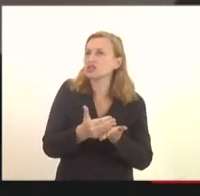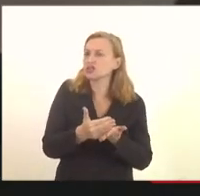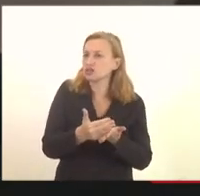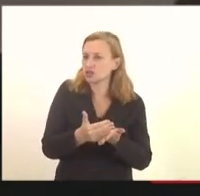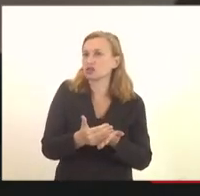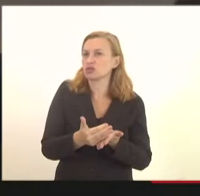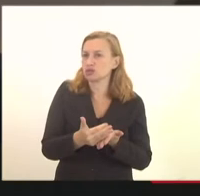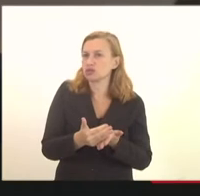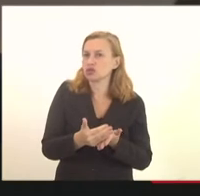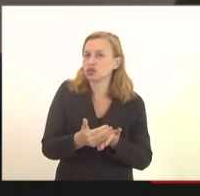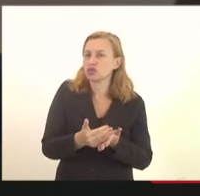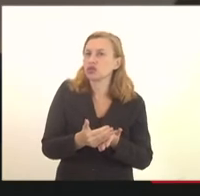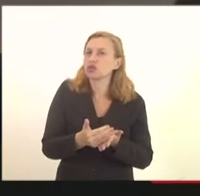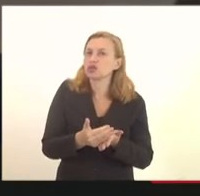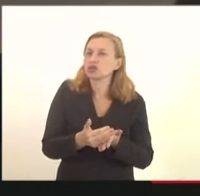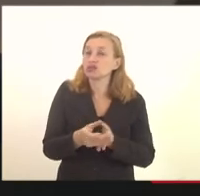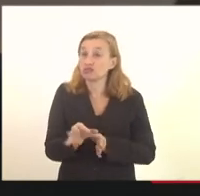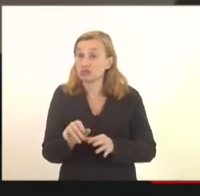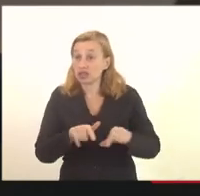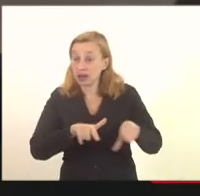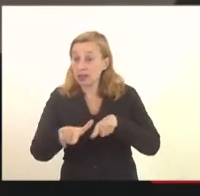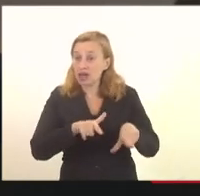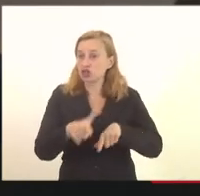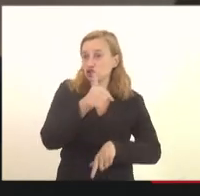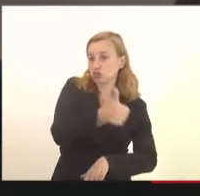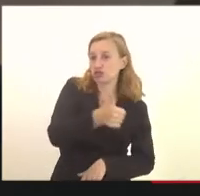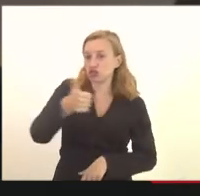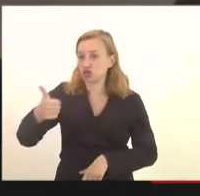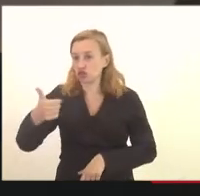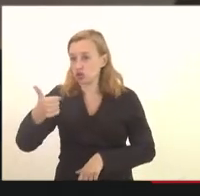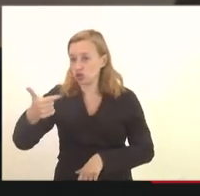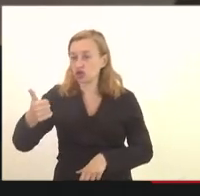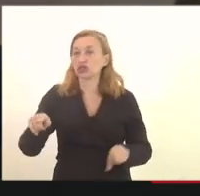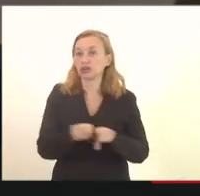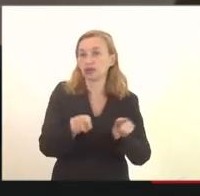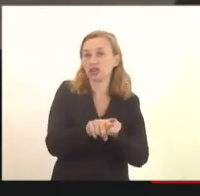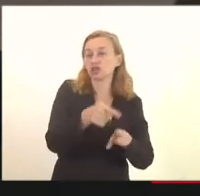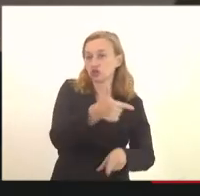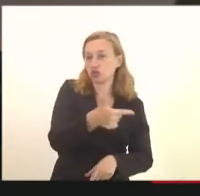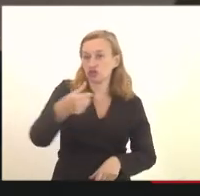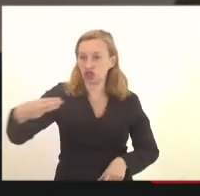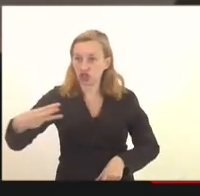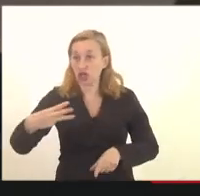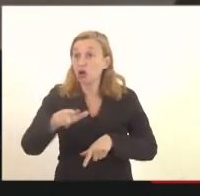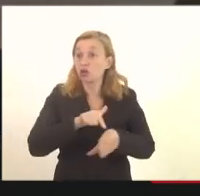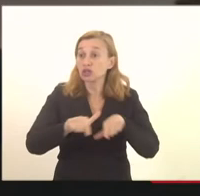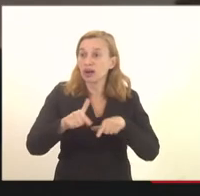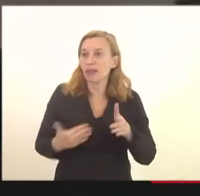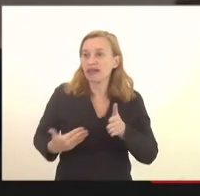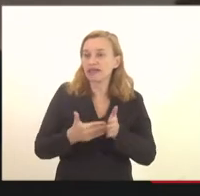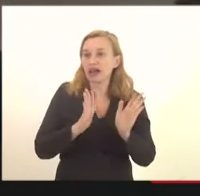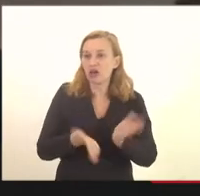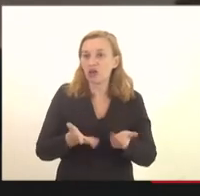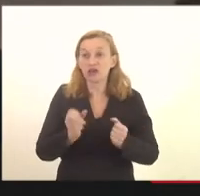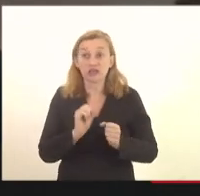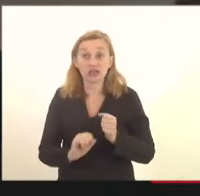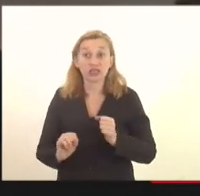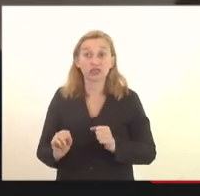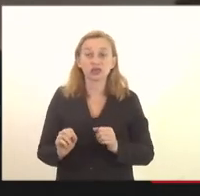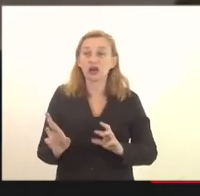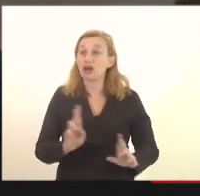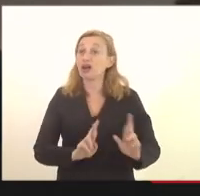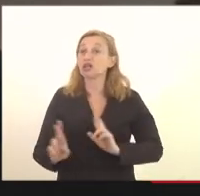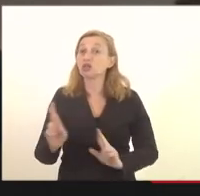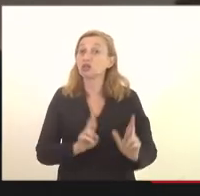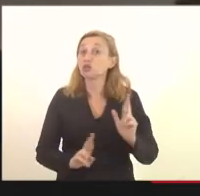os primeiros poços em 2022, 2023, o trabalho que tem sido feito até agora está relacionado,